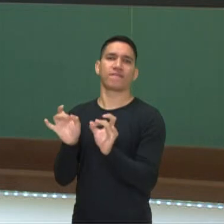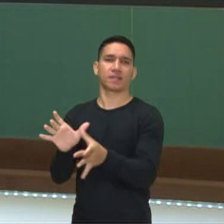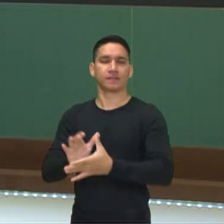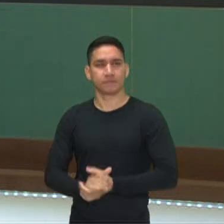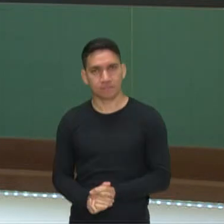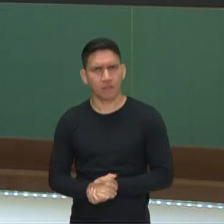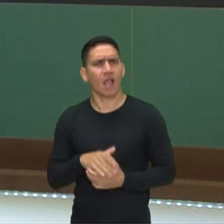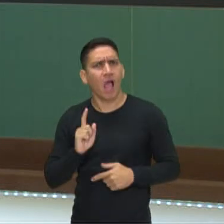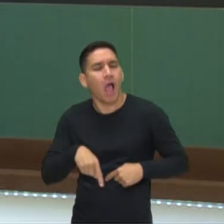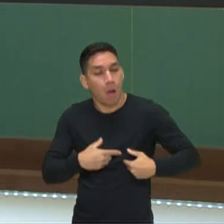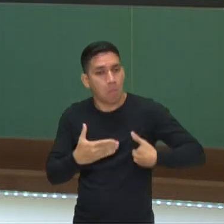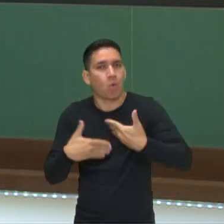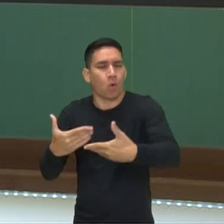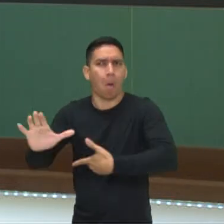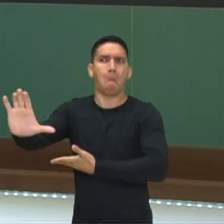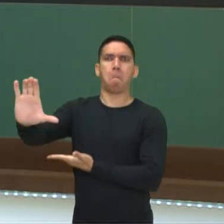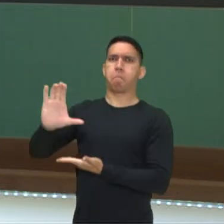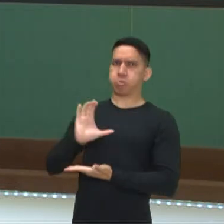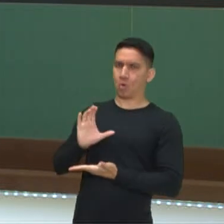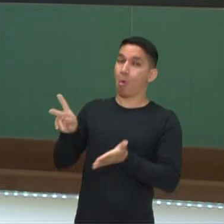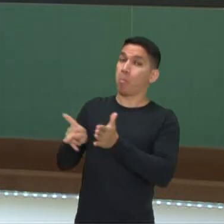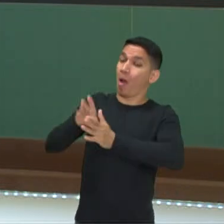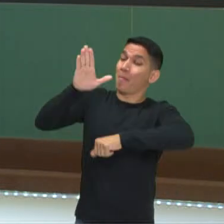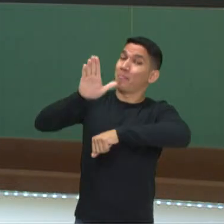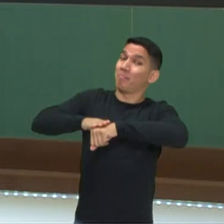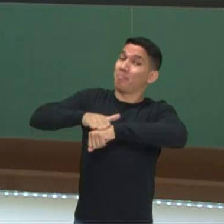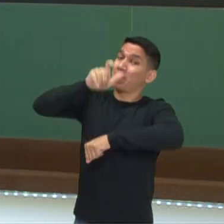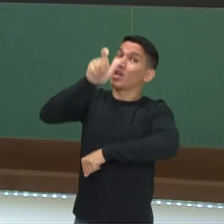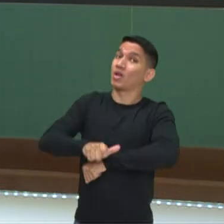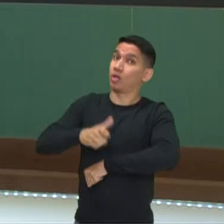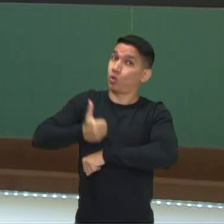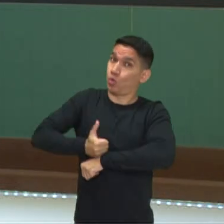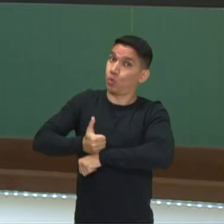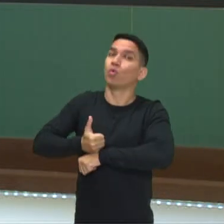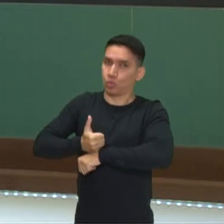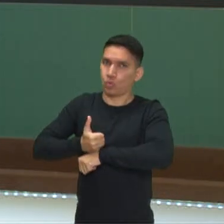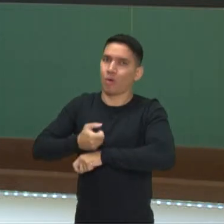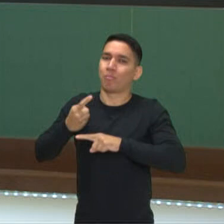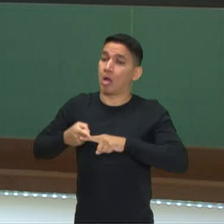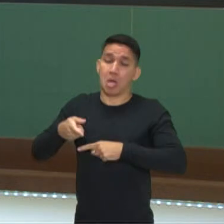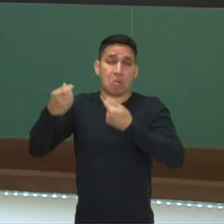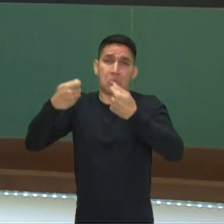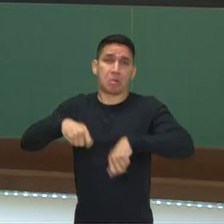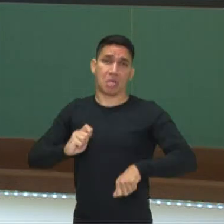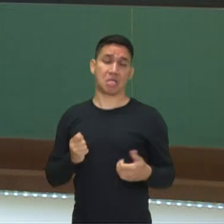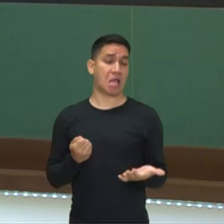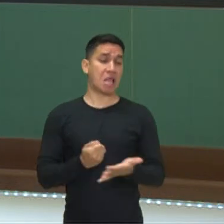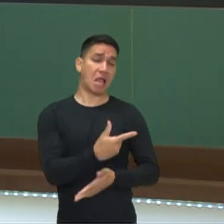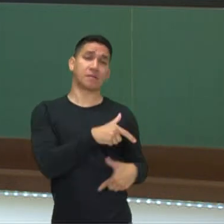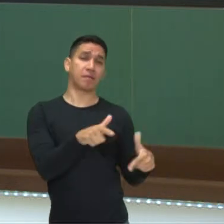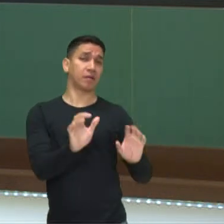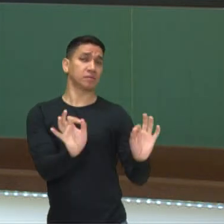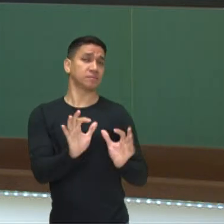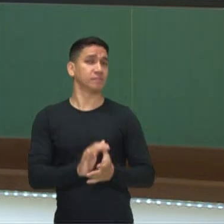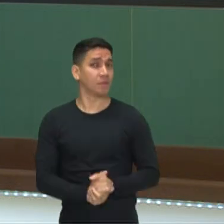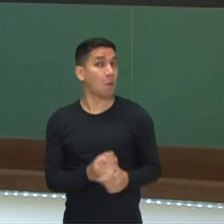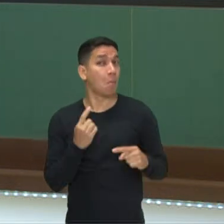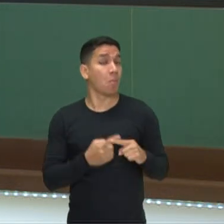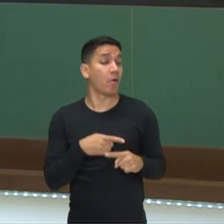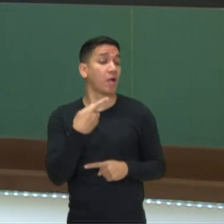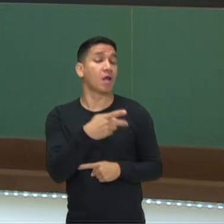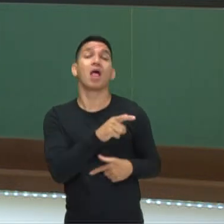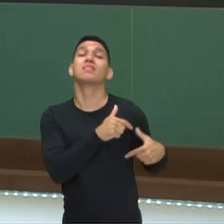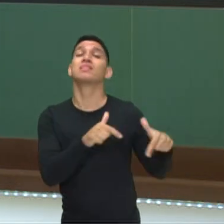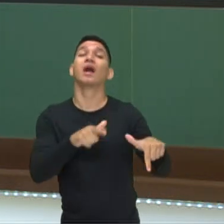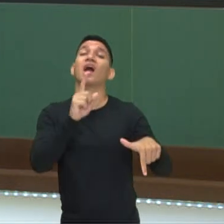um processo muito lucrativo, né, para o dono da plantação, porque ele também não tem que pagar o seu trabalhador, porque o seu trabalhador